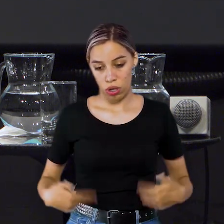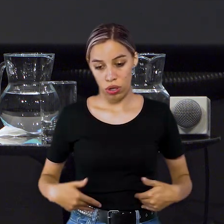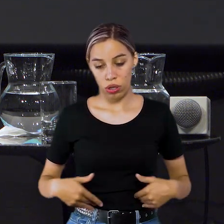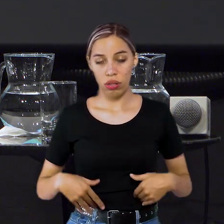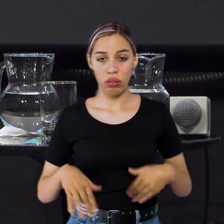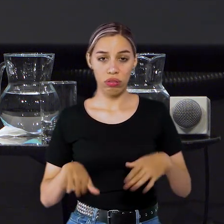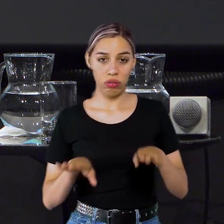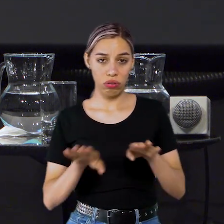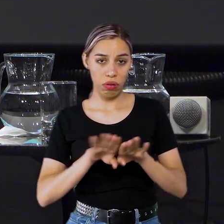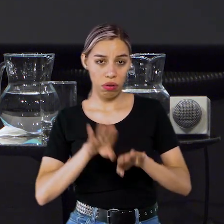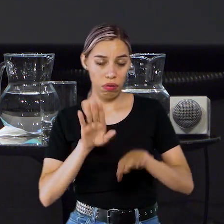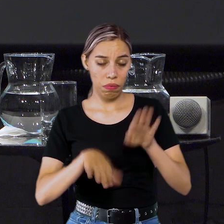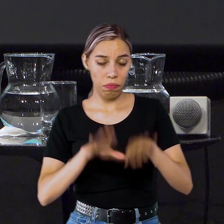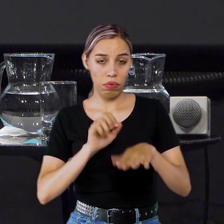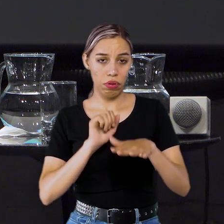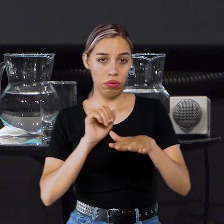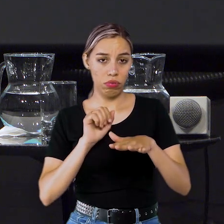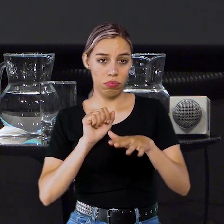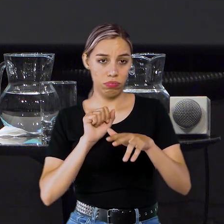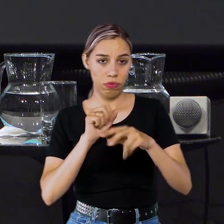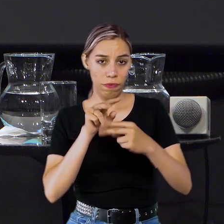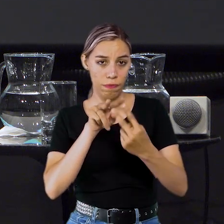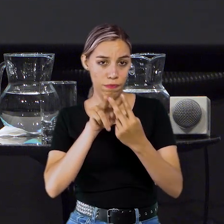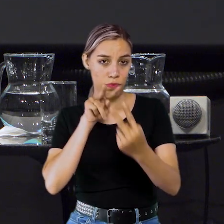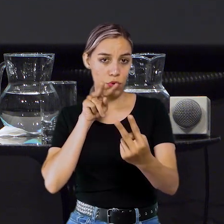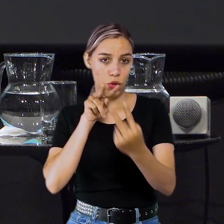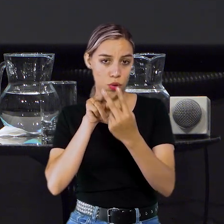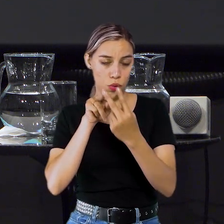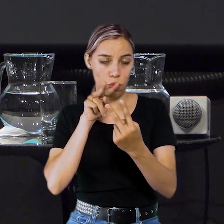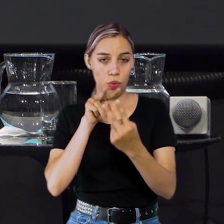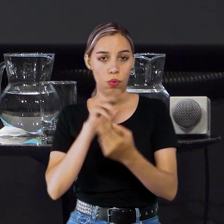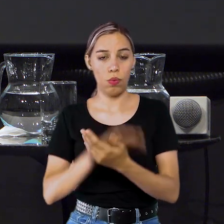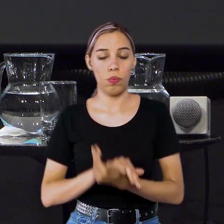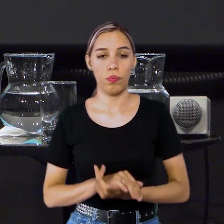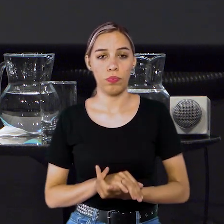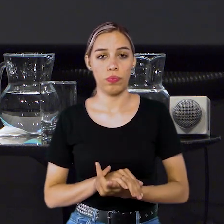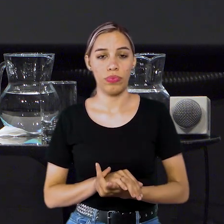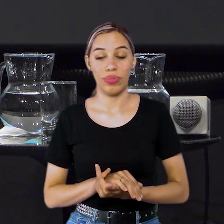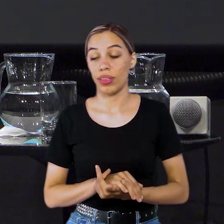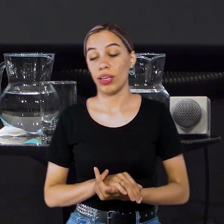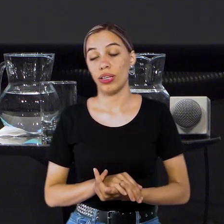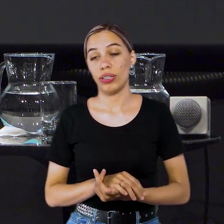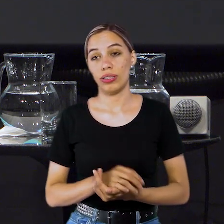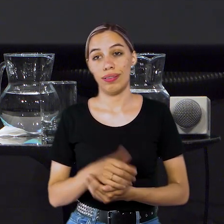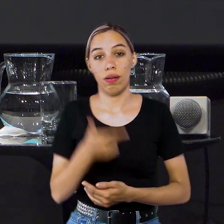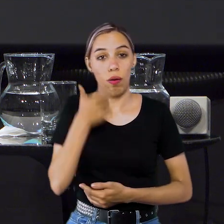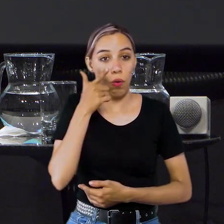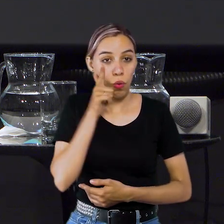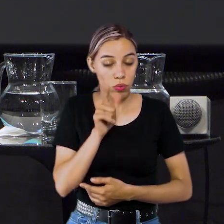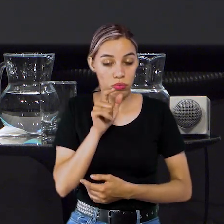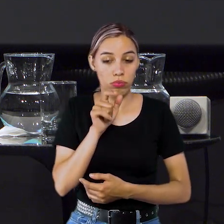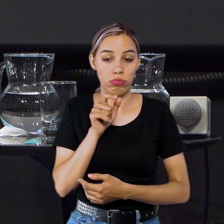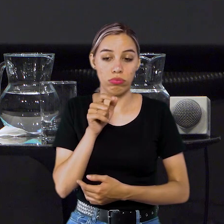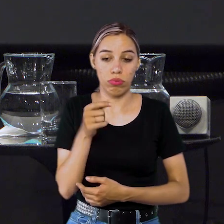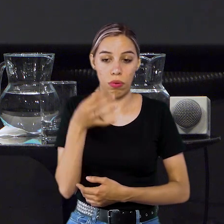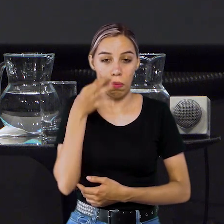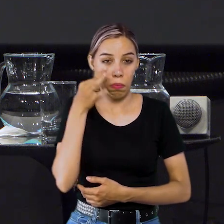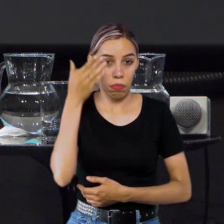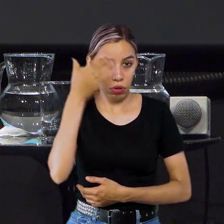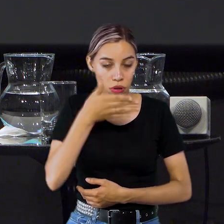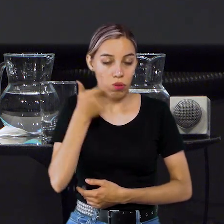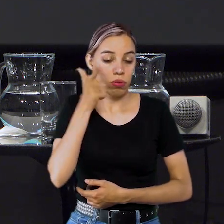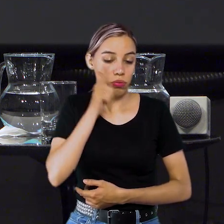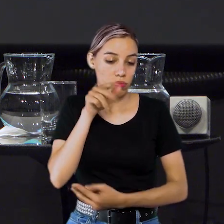né? Passar para essas pessoas que tenham pensamento mais